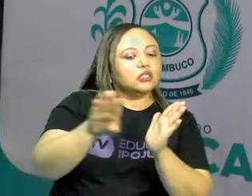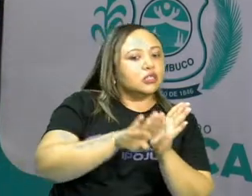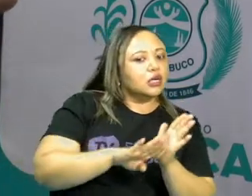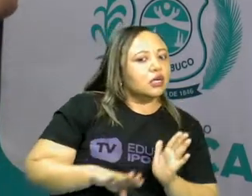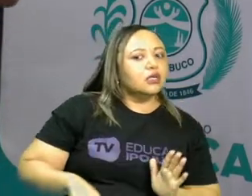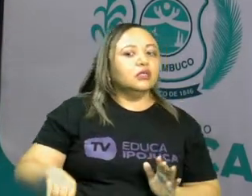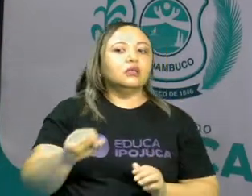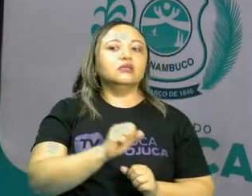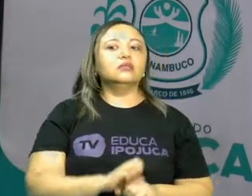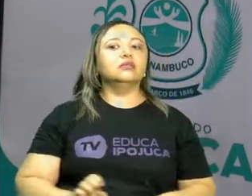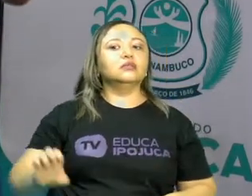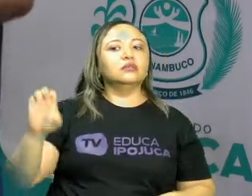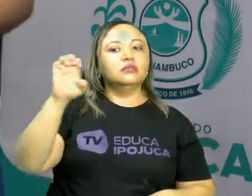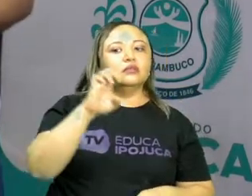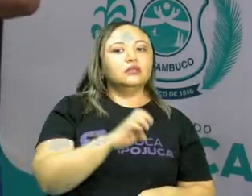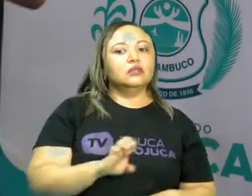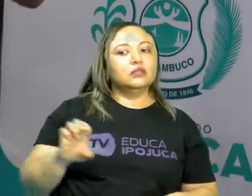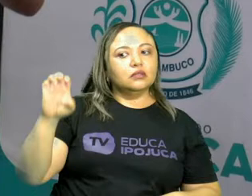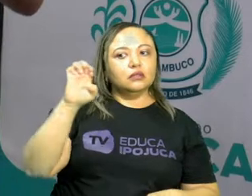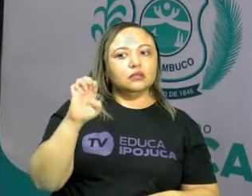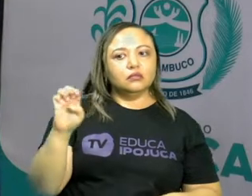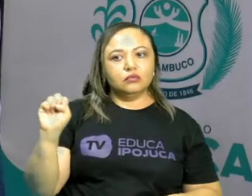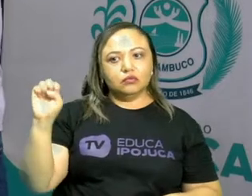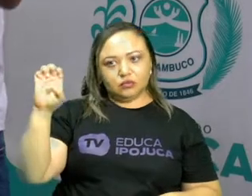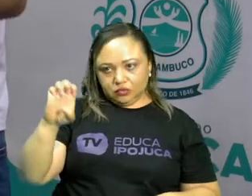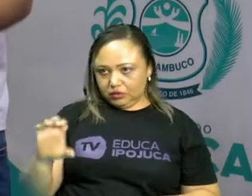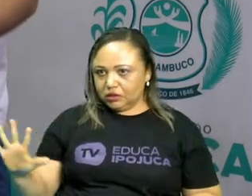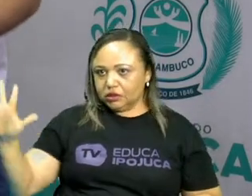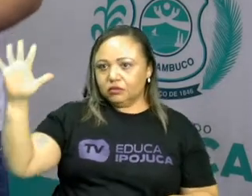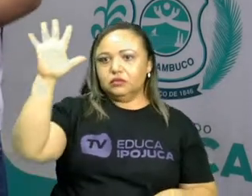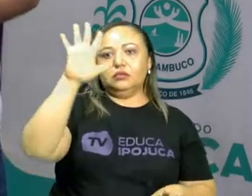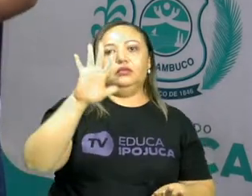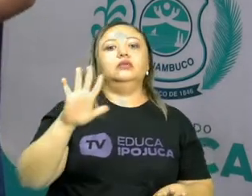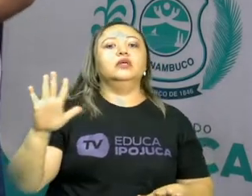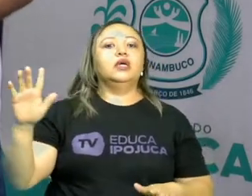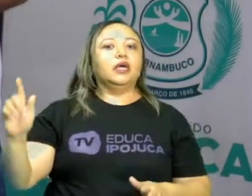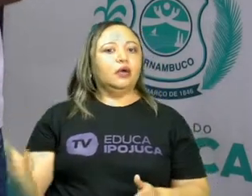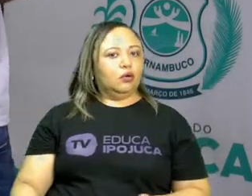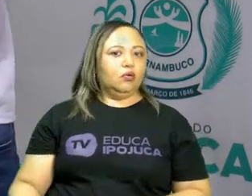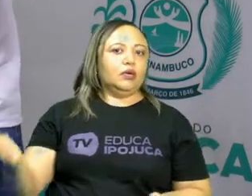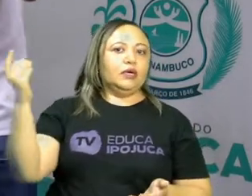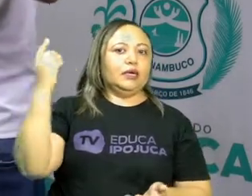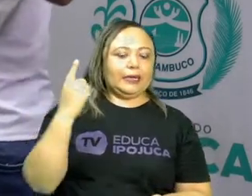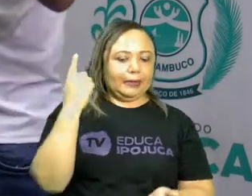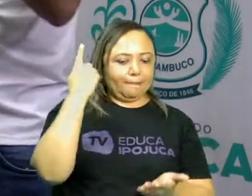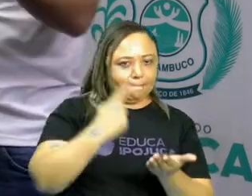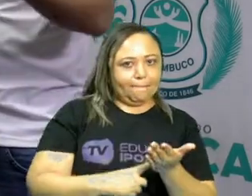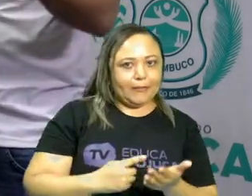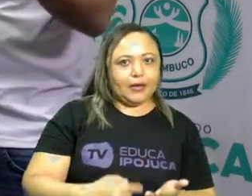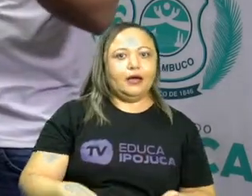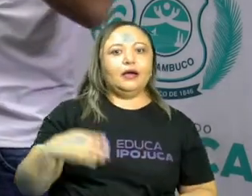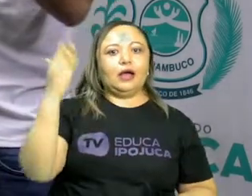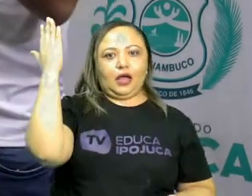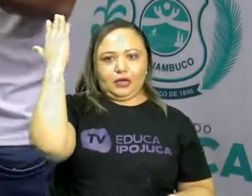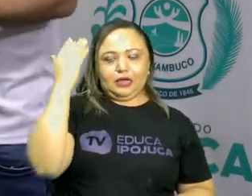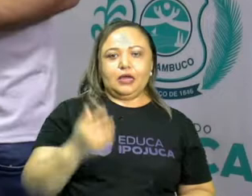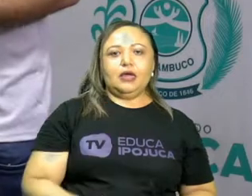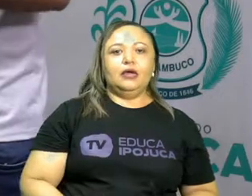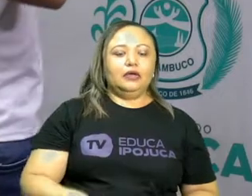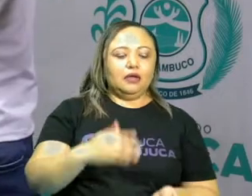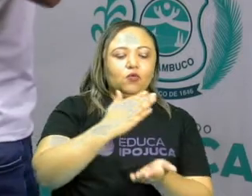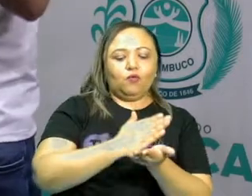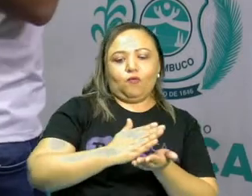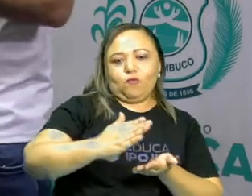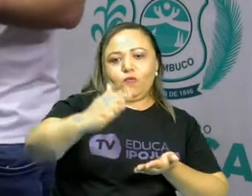e Espanhóis nas Américas Esse é um barco da idade moderna tá bom o Marco aí nesse novo